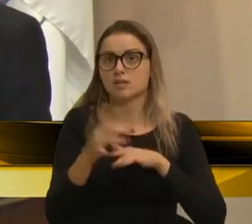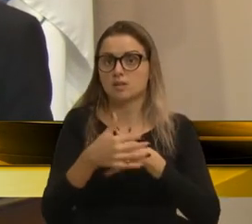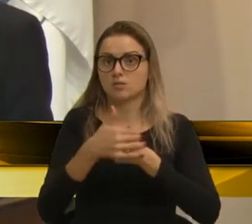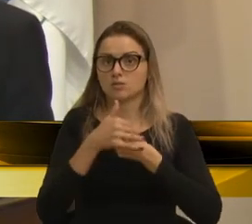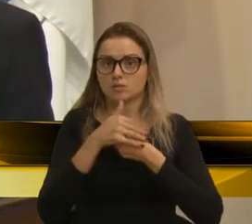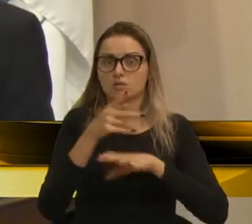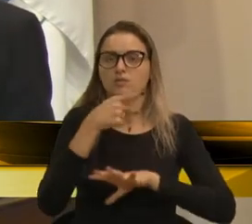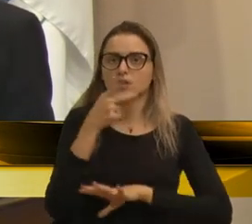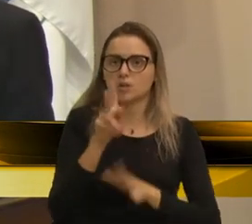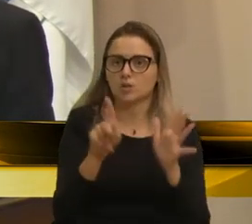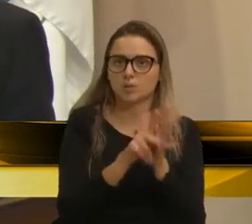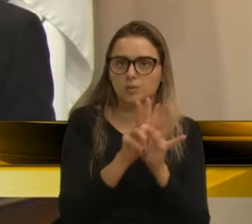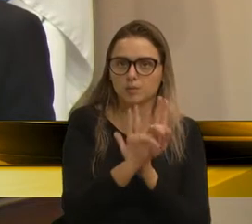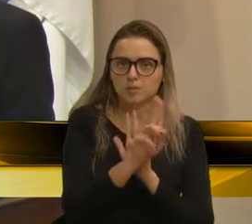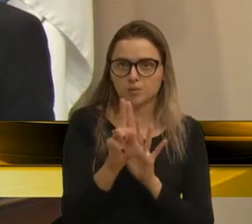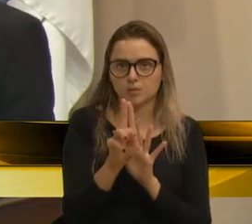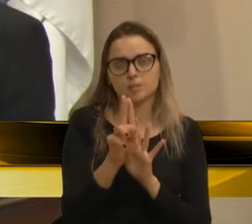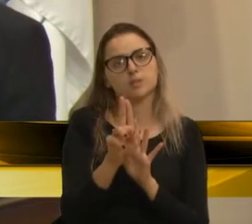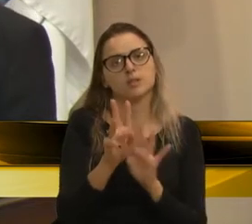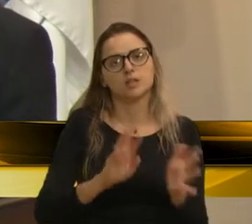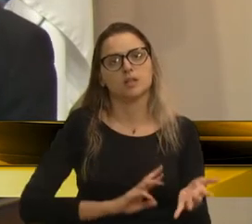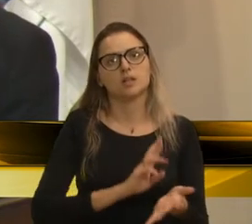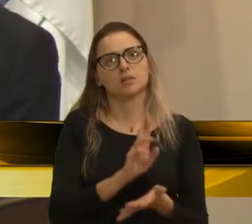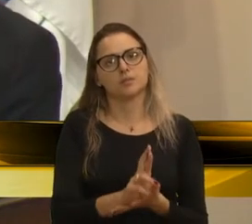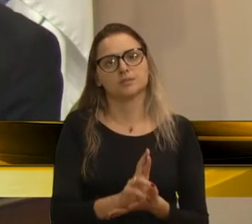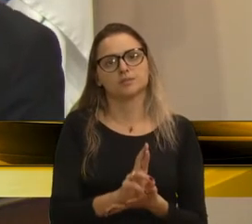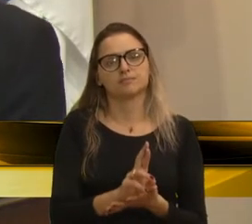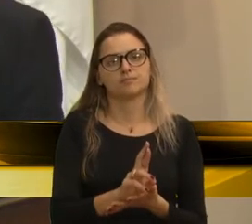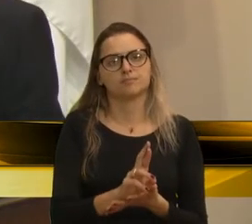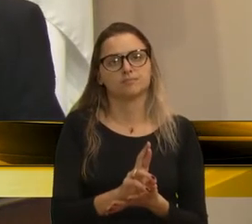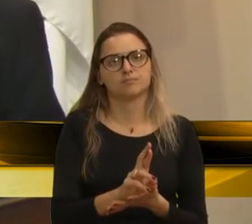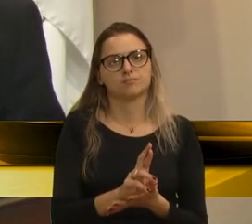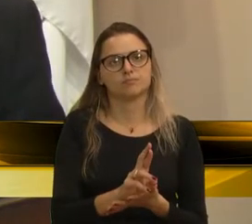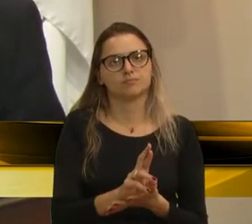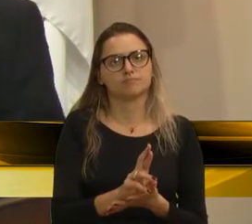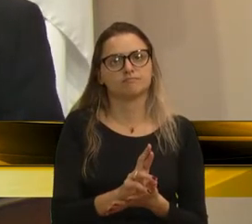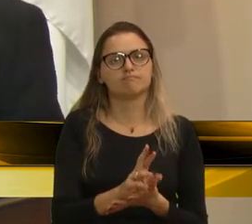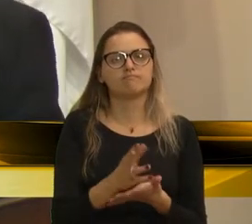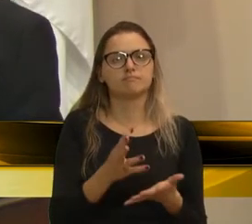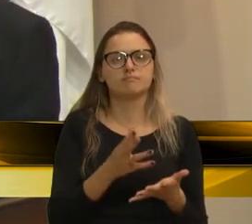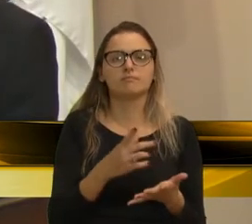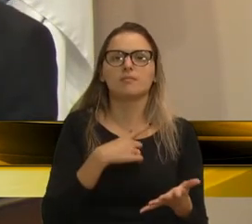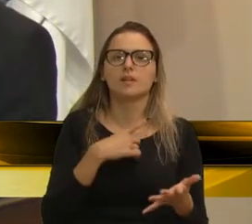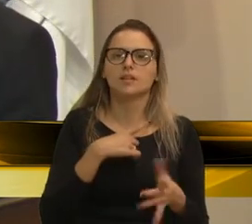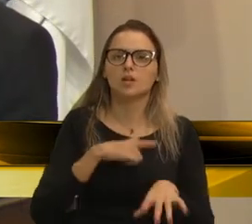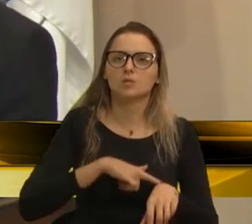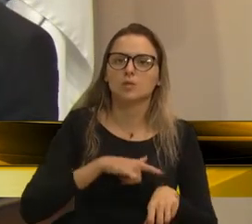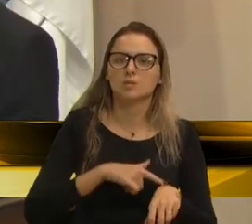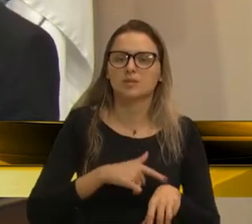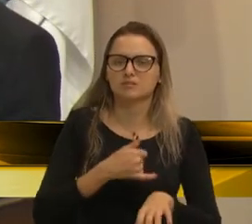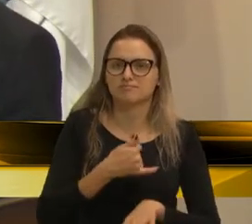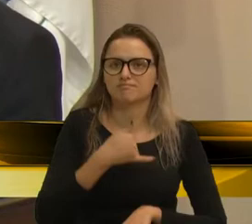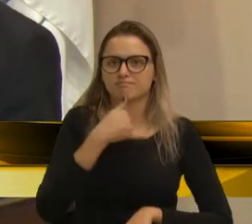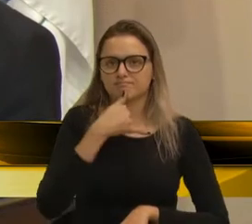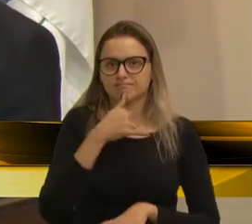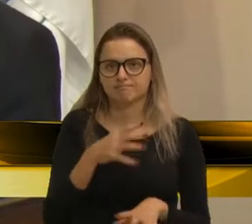seu nome lá. E há, assim, um momento de pesar, de